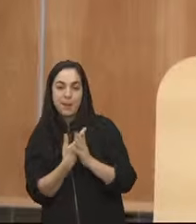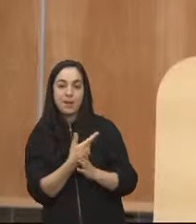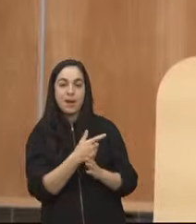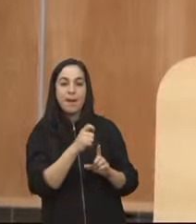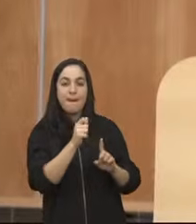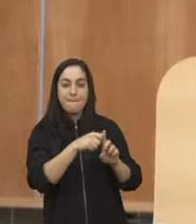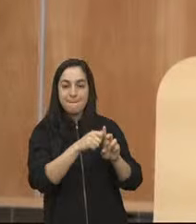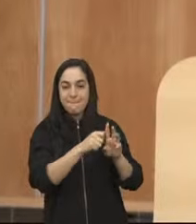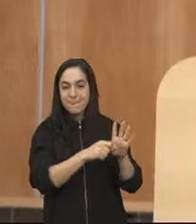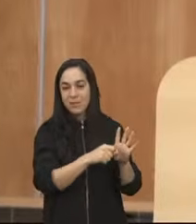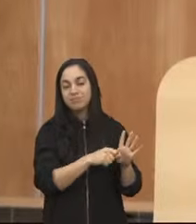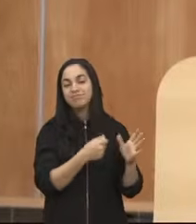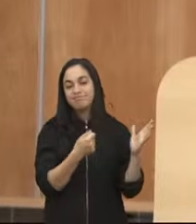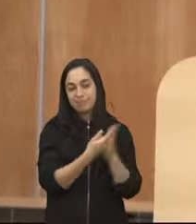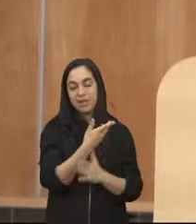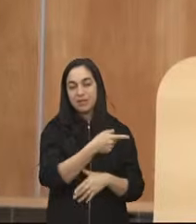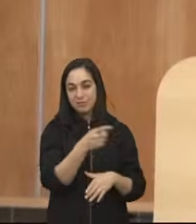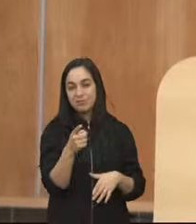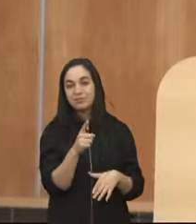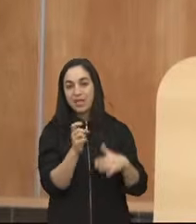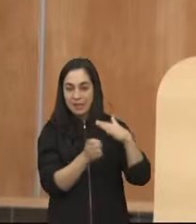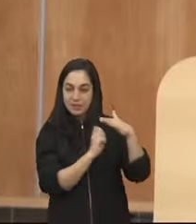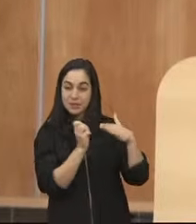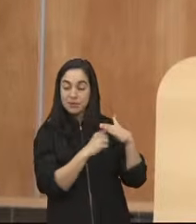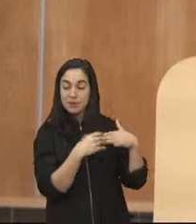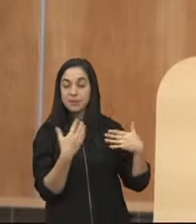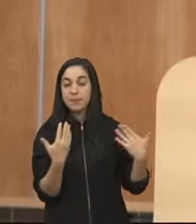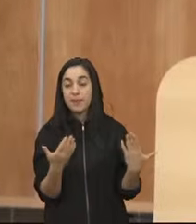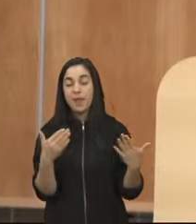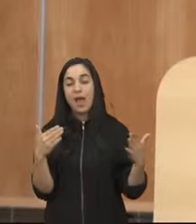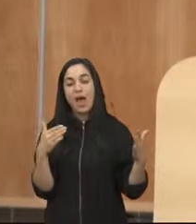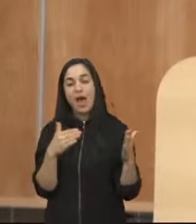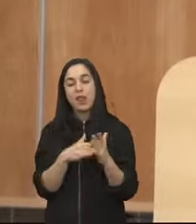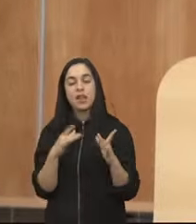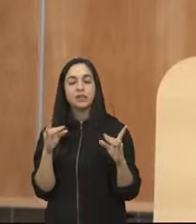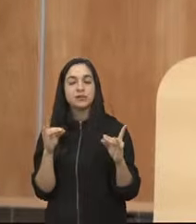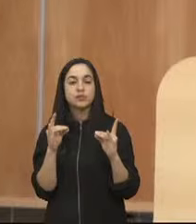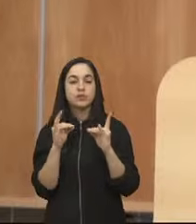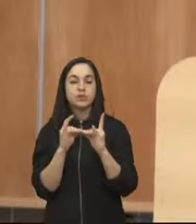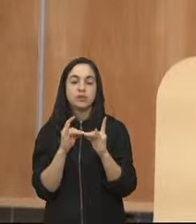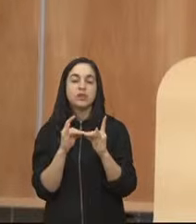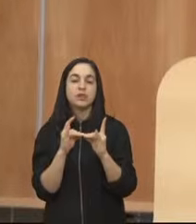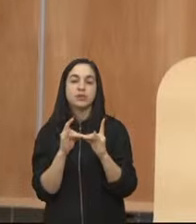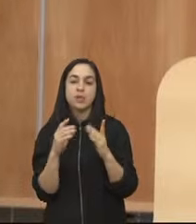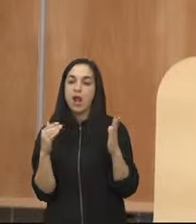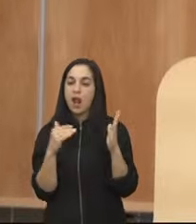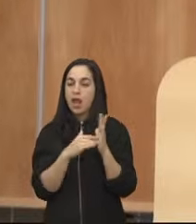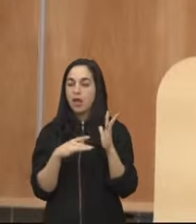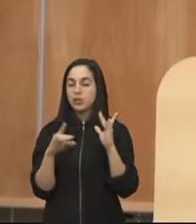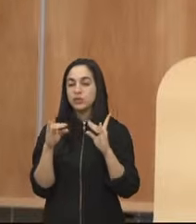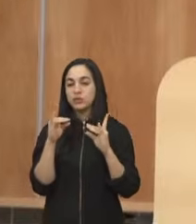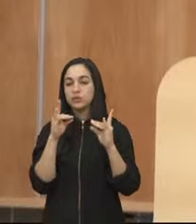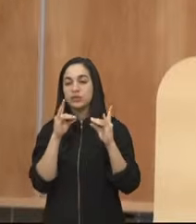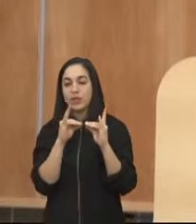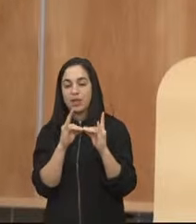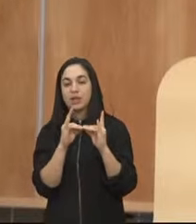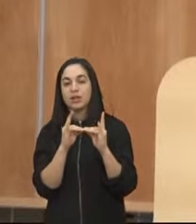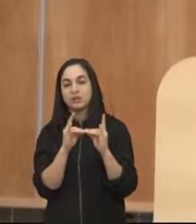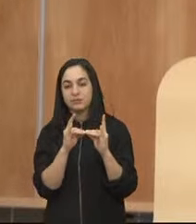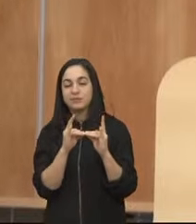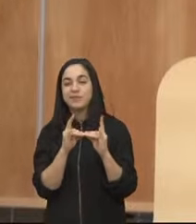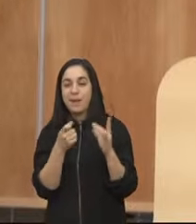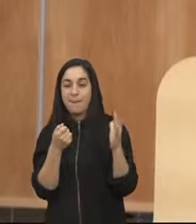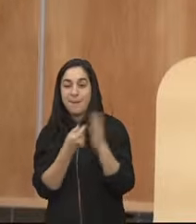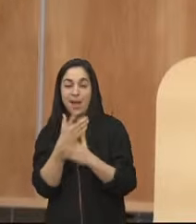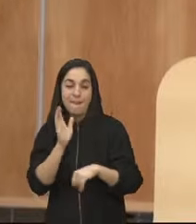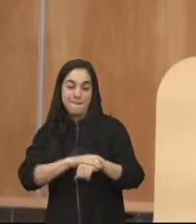mensalidades escolares. E olha só, até os funerais, repito aqui, até os funerais vão pagar